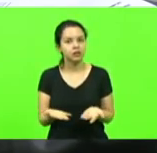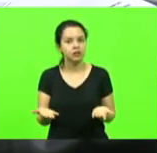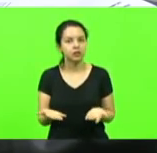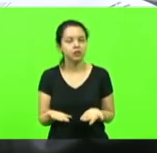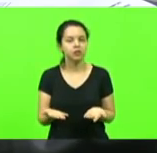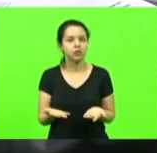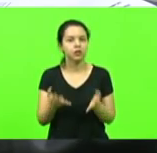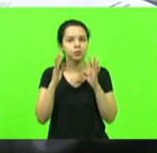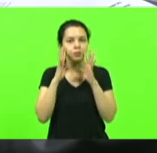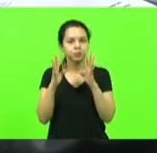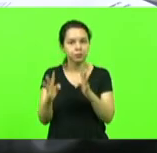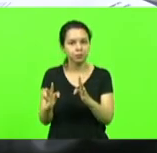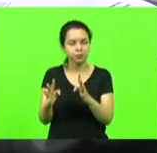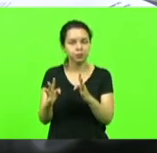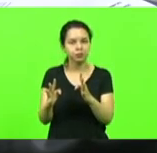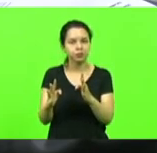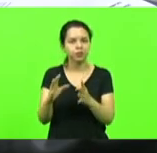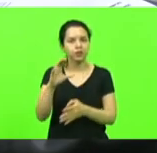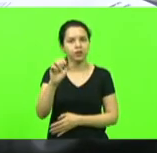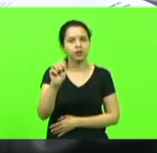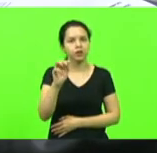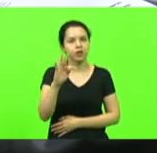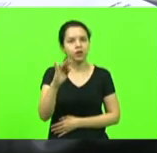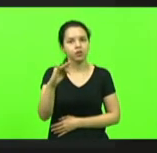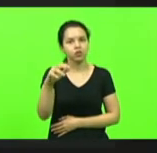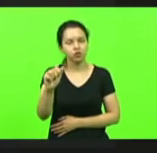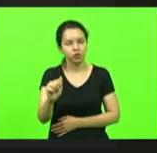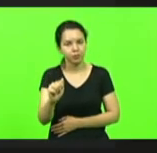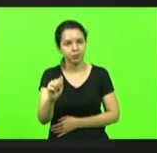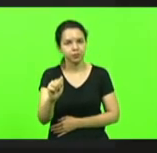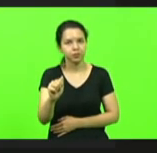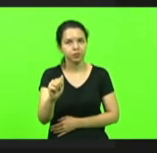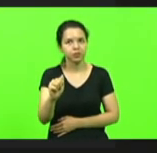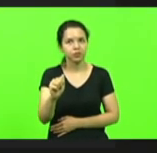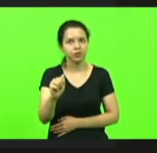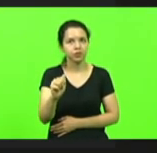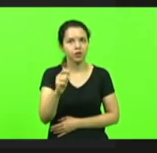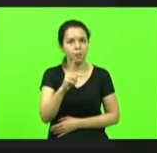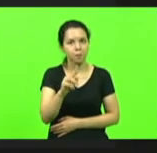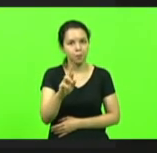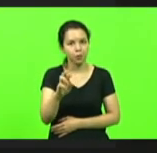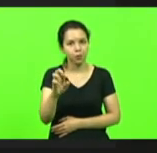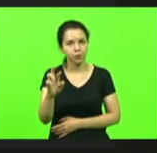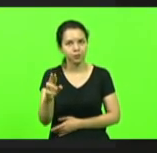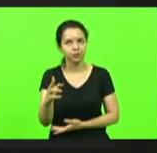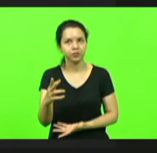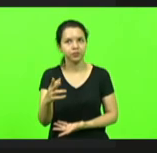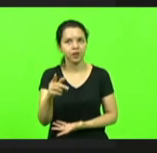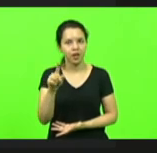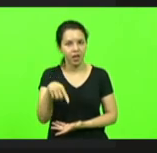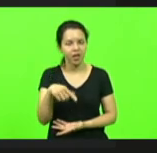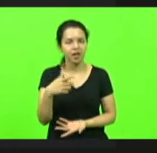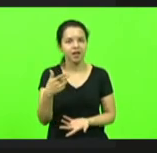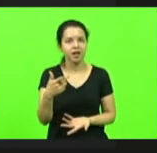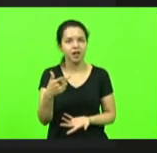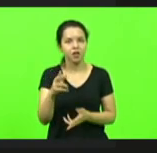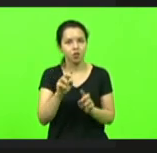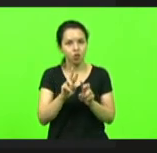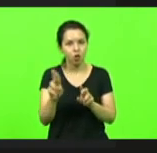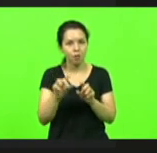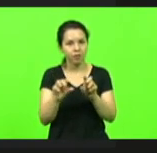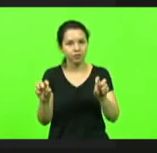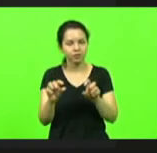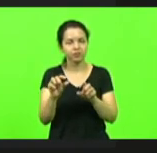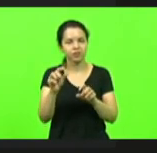senhora Katia Purhagen. Purhagen. Agora, alemão, uma, né? Teve a